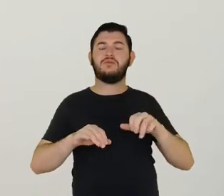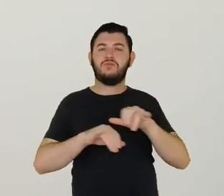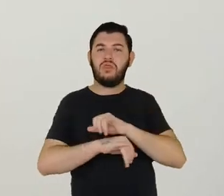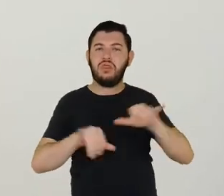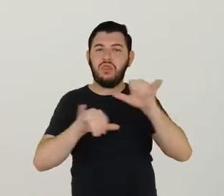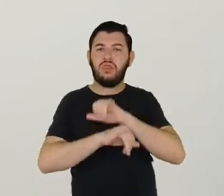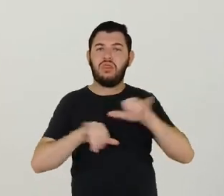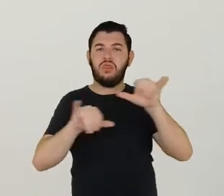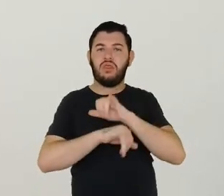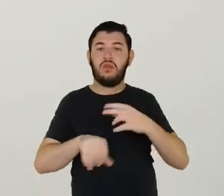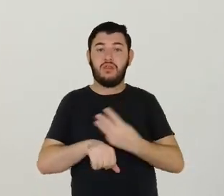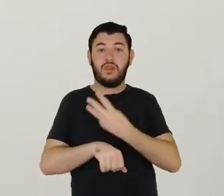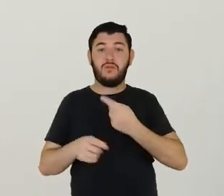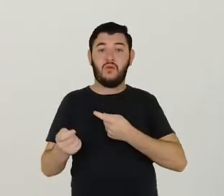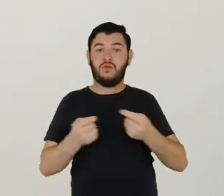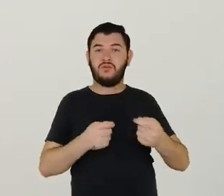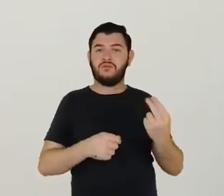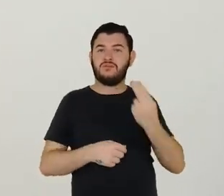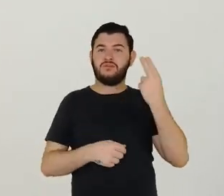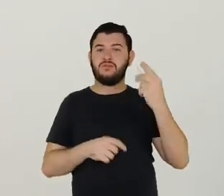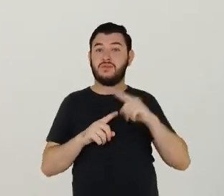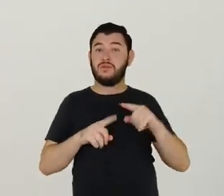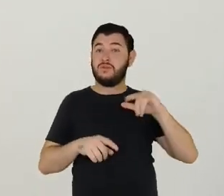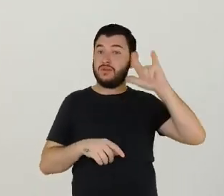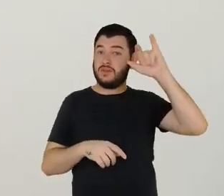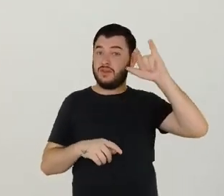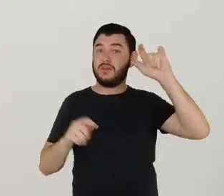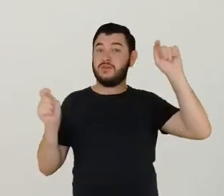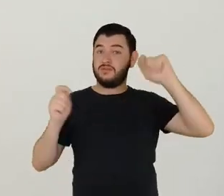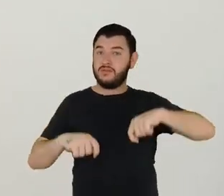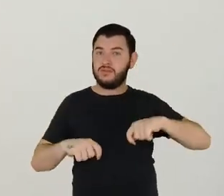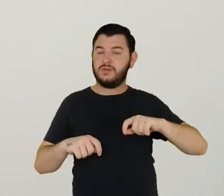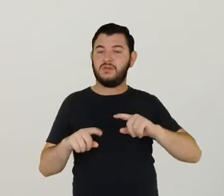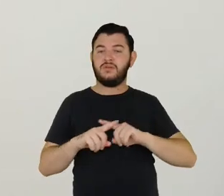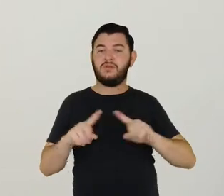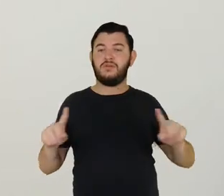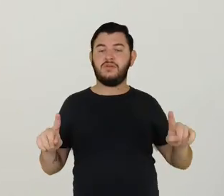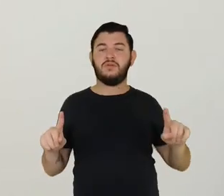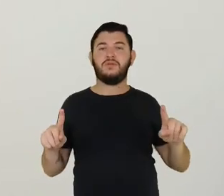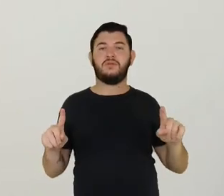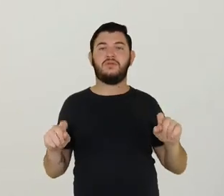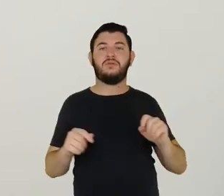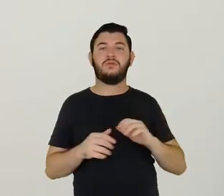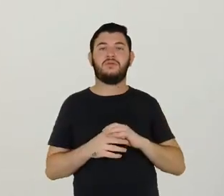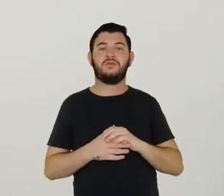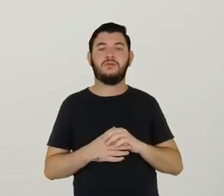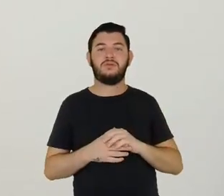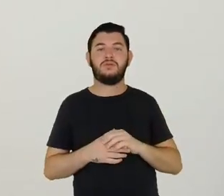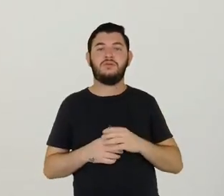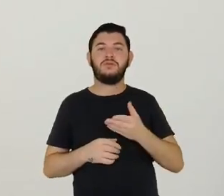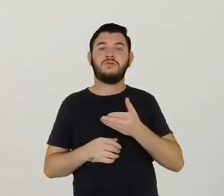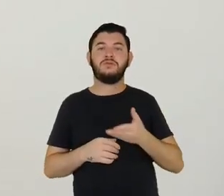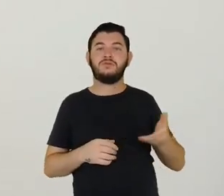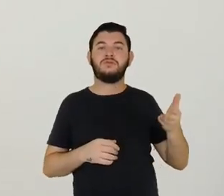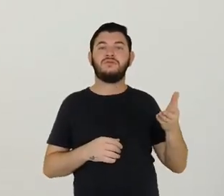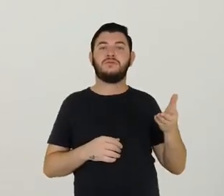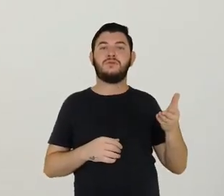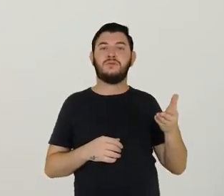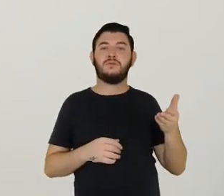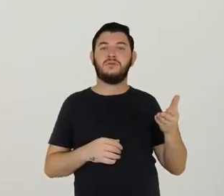controlar. Inclusive porque, se ele deixa, como ele falou ontem, de aplicar filtros em